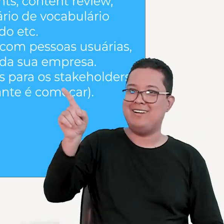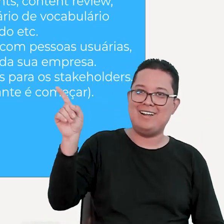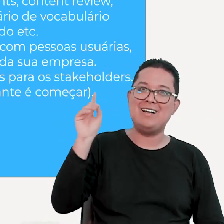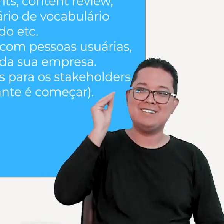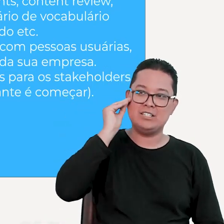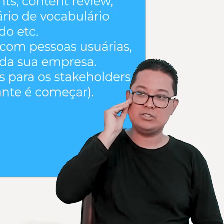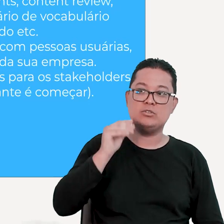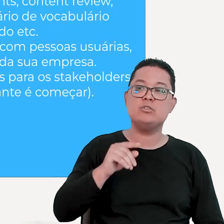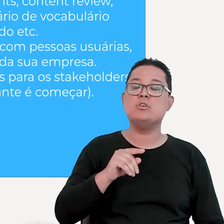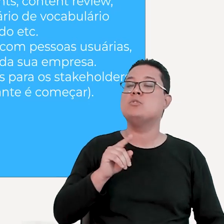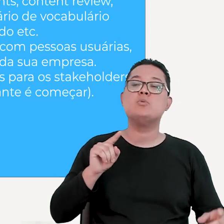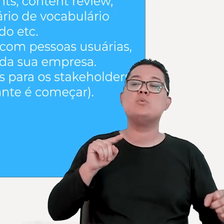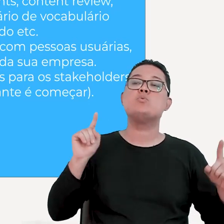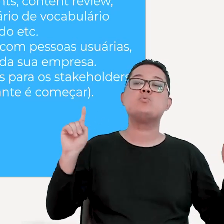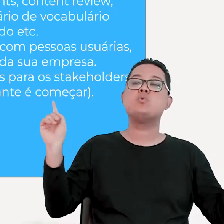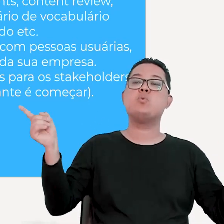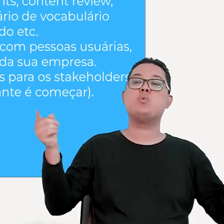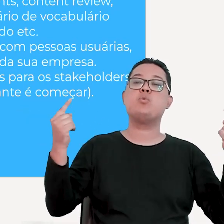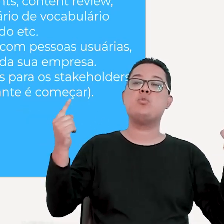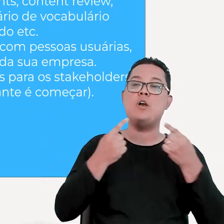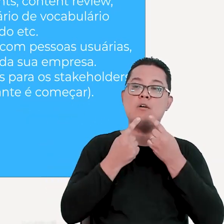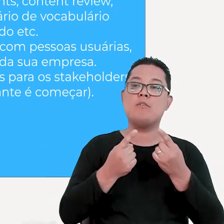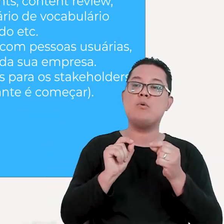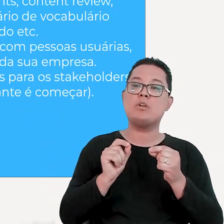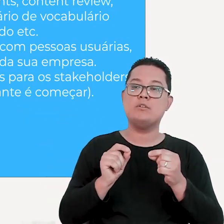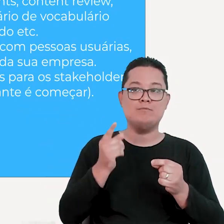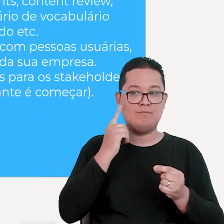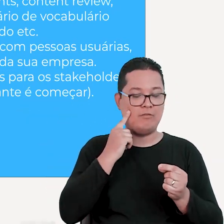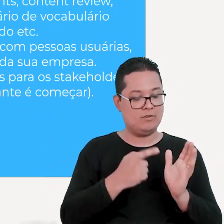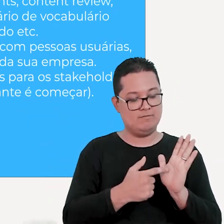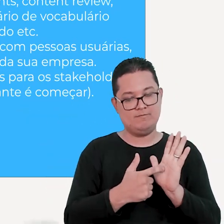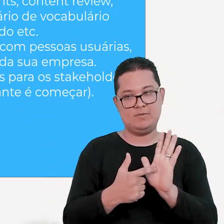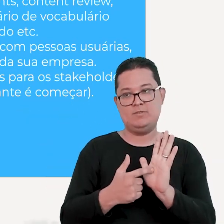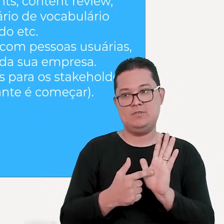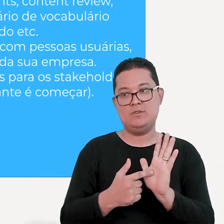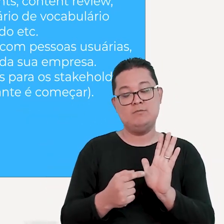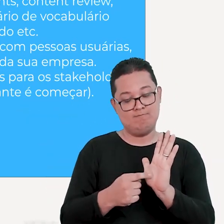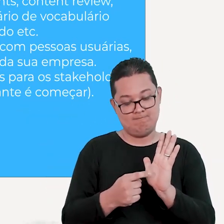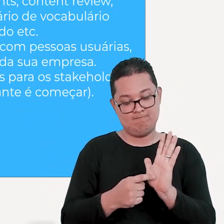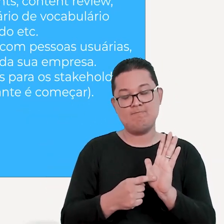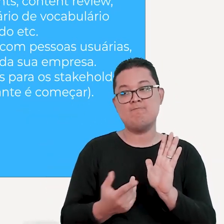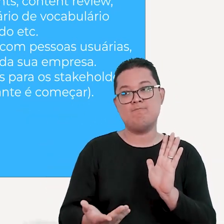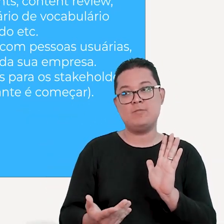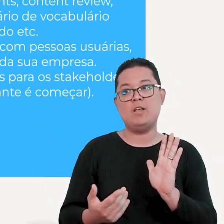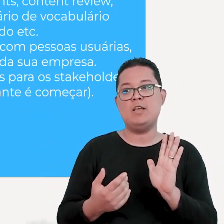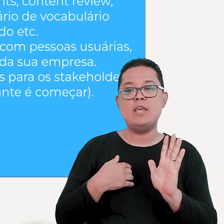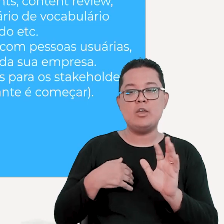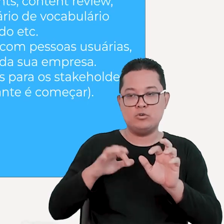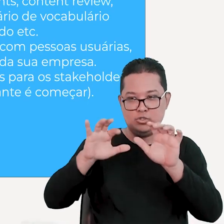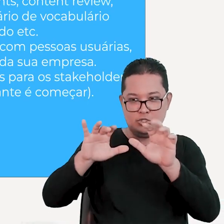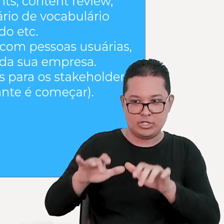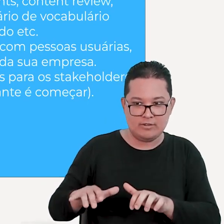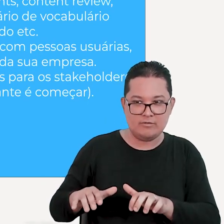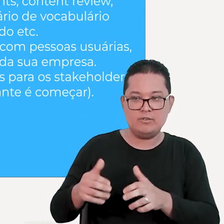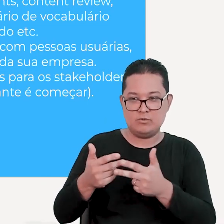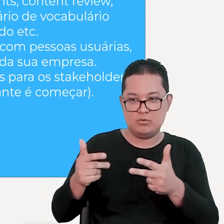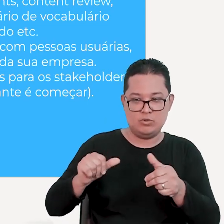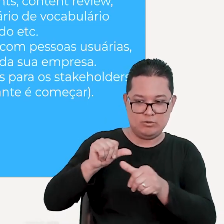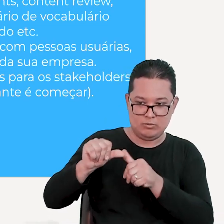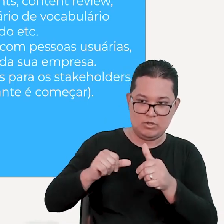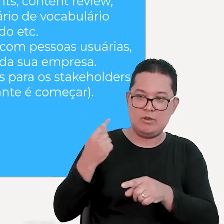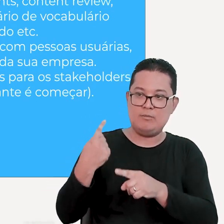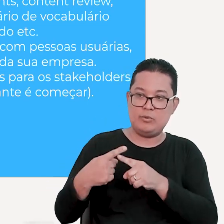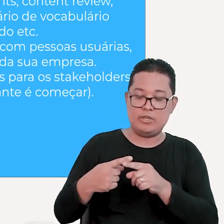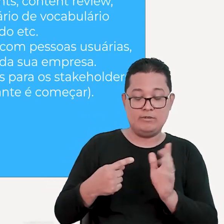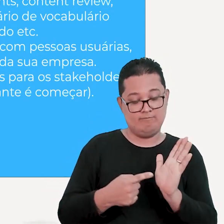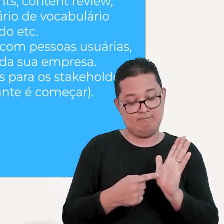você escreveu tudo aquilo porque você teve um processo de trabalho, você teve uma análise, você fez um teste depois, você fez